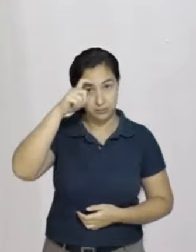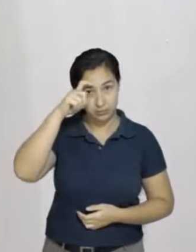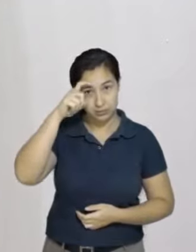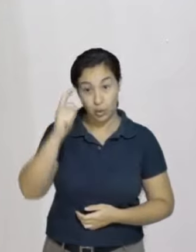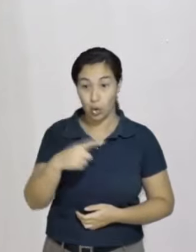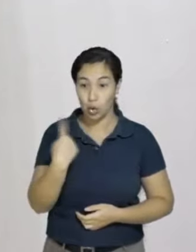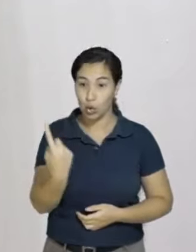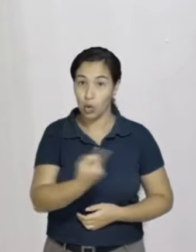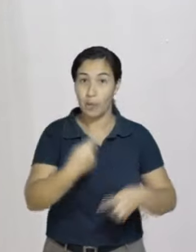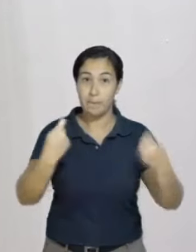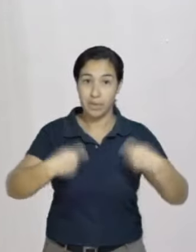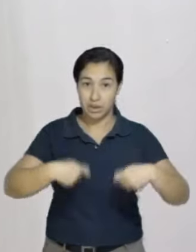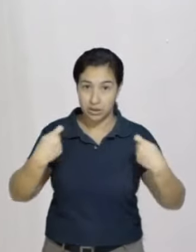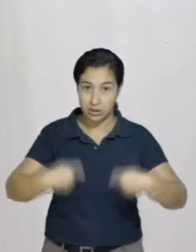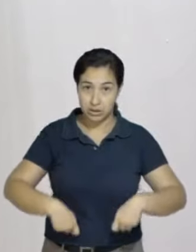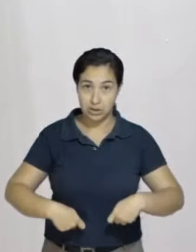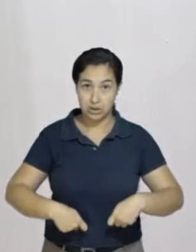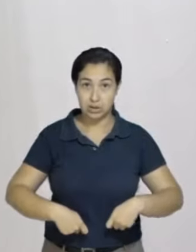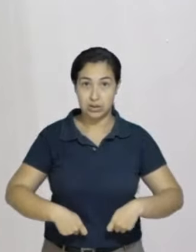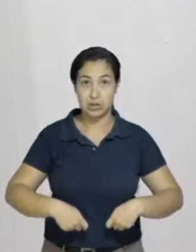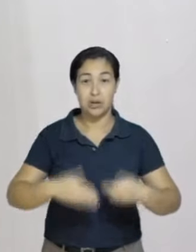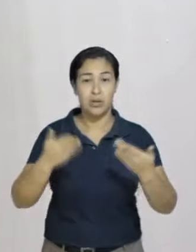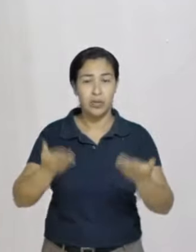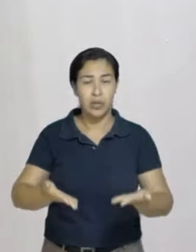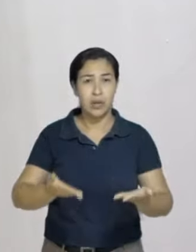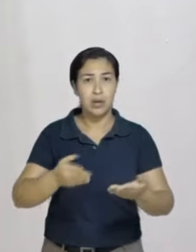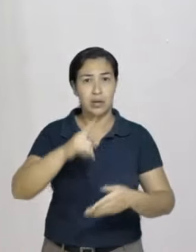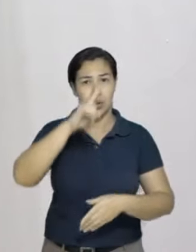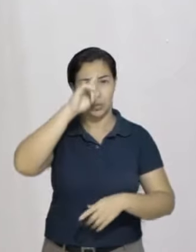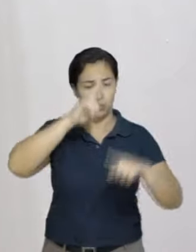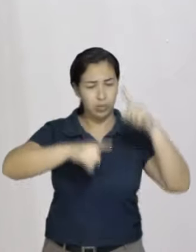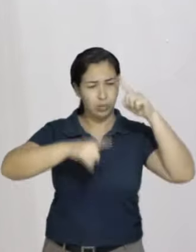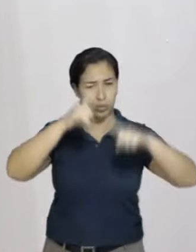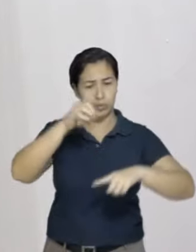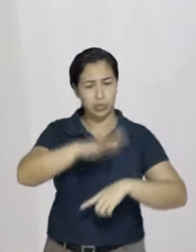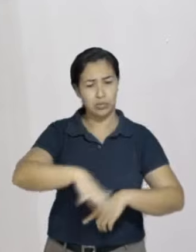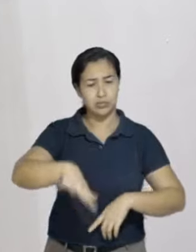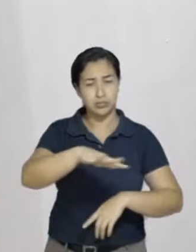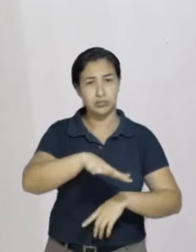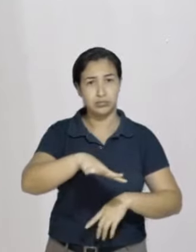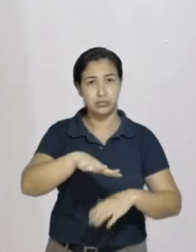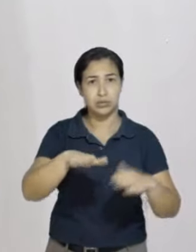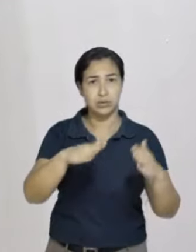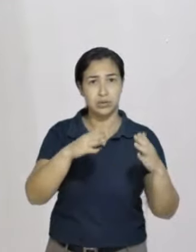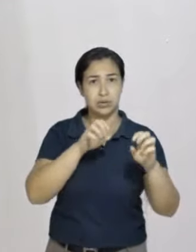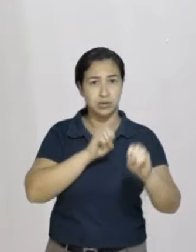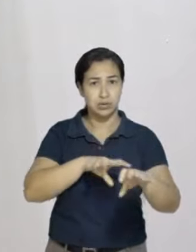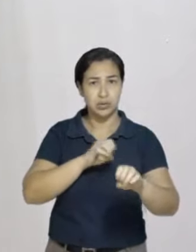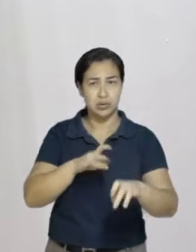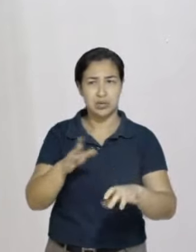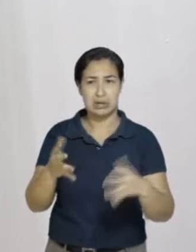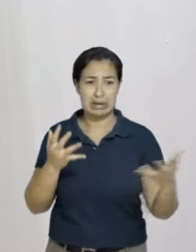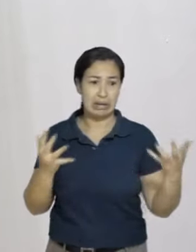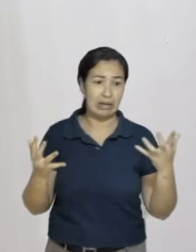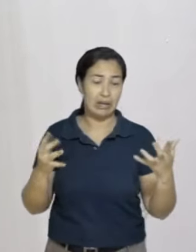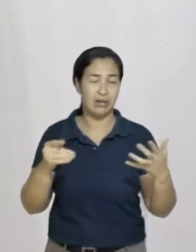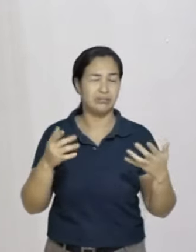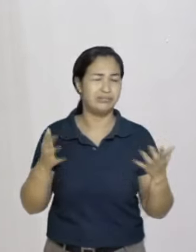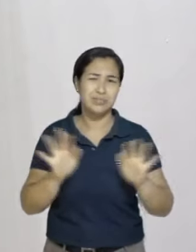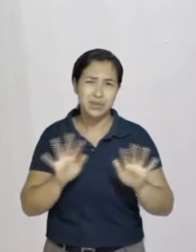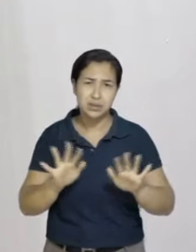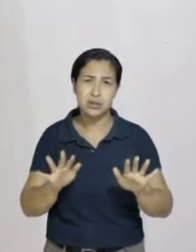de coordenador da educação que não te Tobias quando chega esse tipo de demanda Na